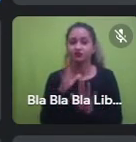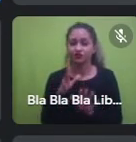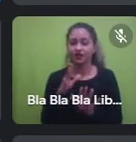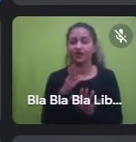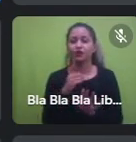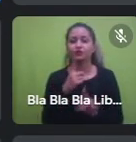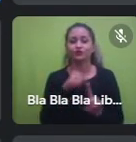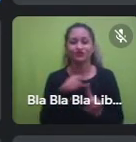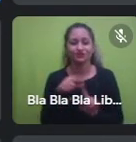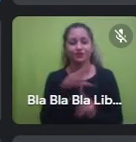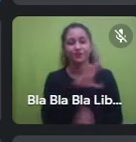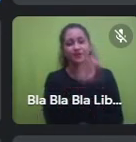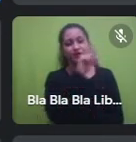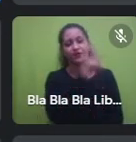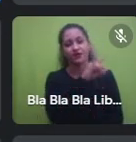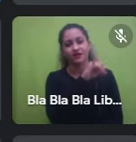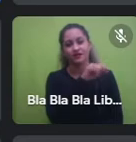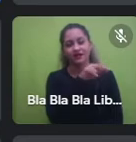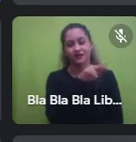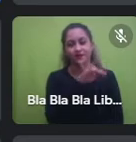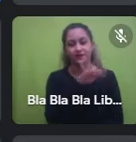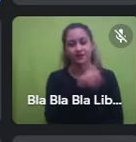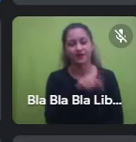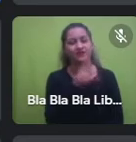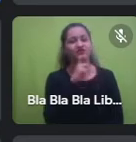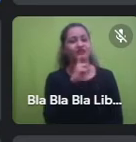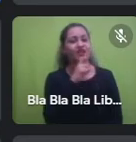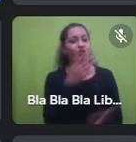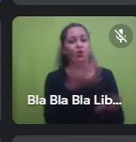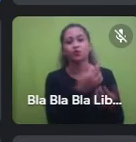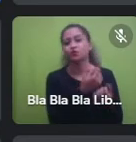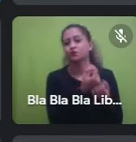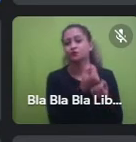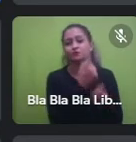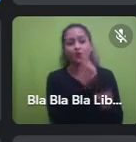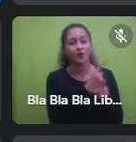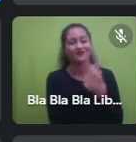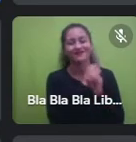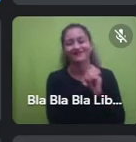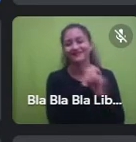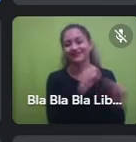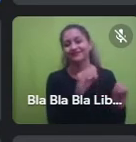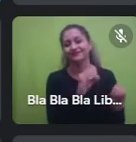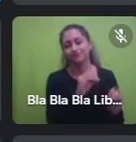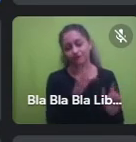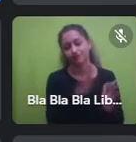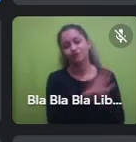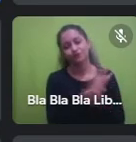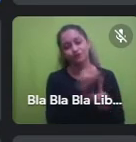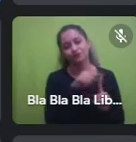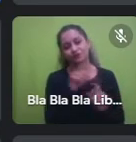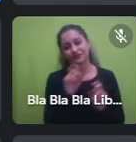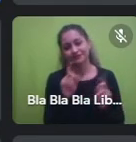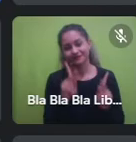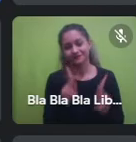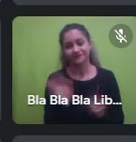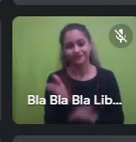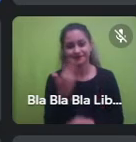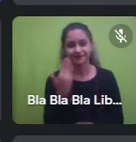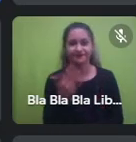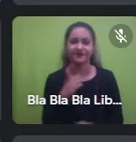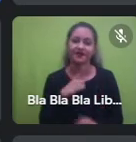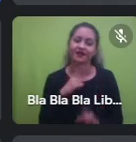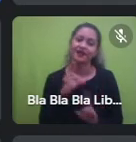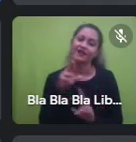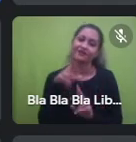do gelado, em 2011. Hoje nós não encontramos nenhum resíduo da raia. Ok, pode passar, tem algumas